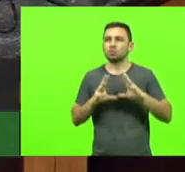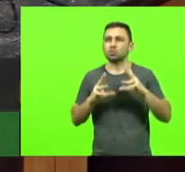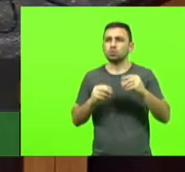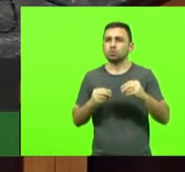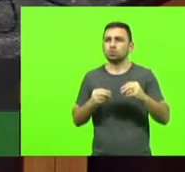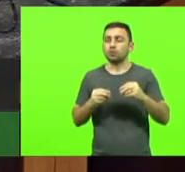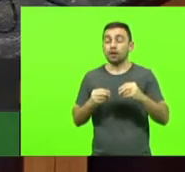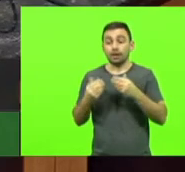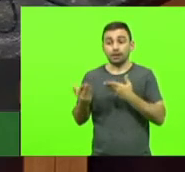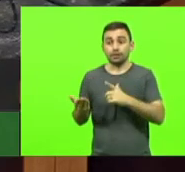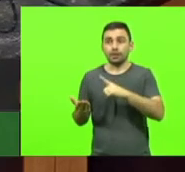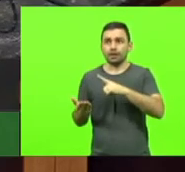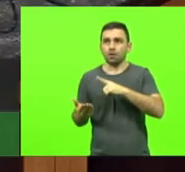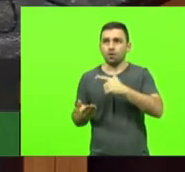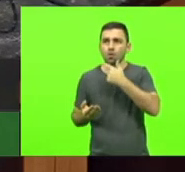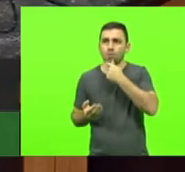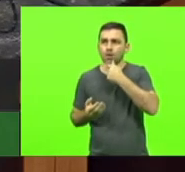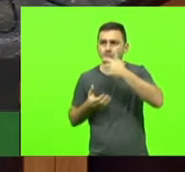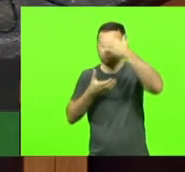Talibã dizendo que